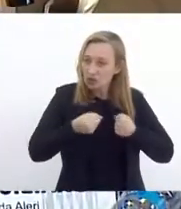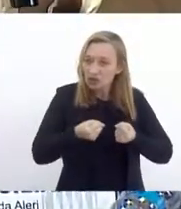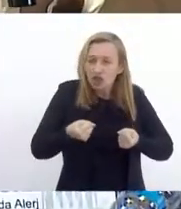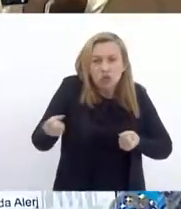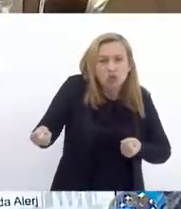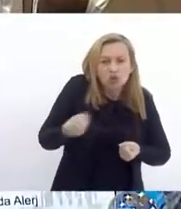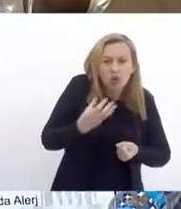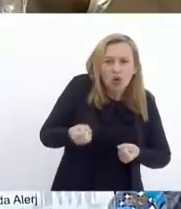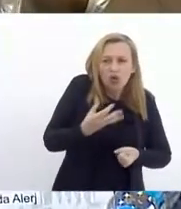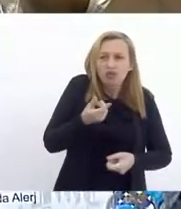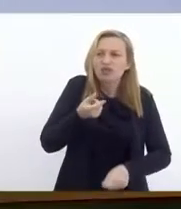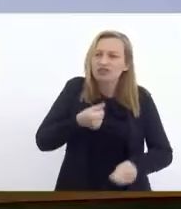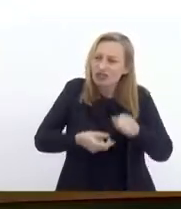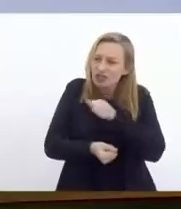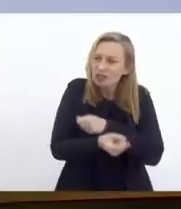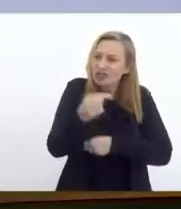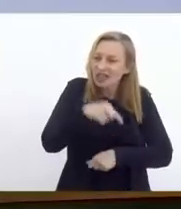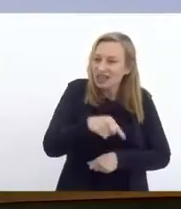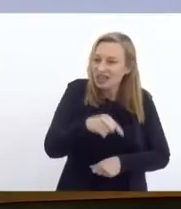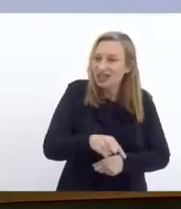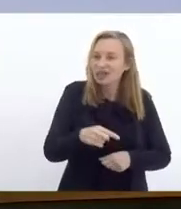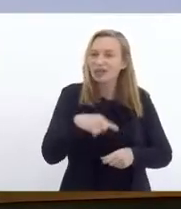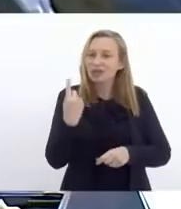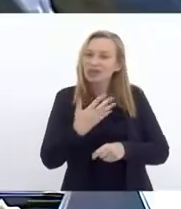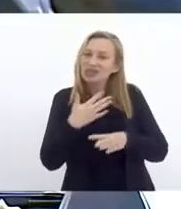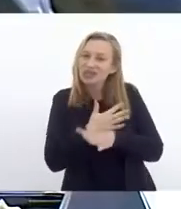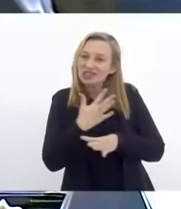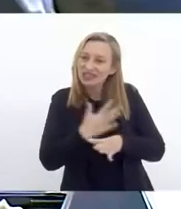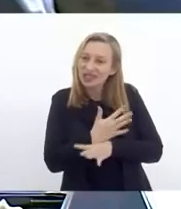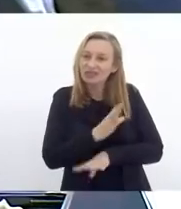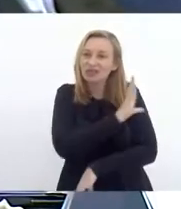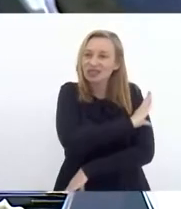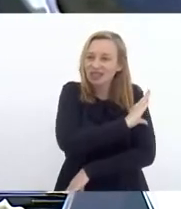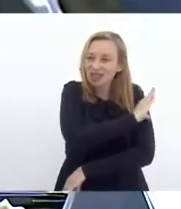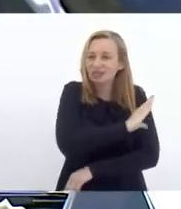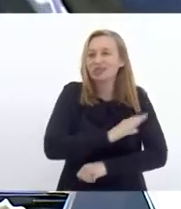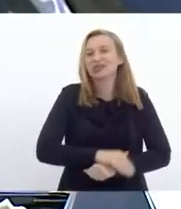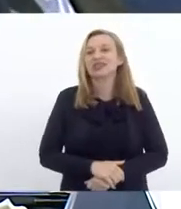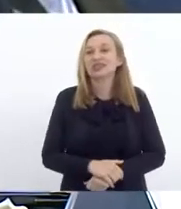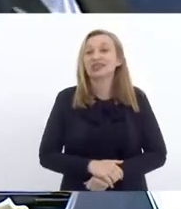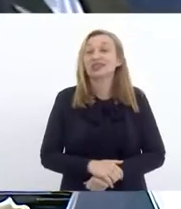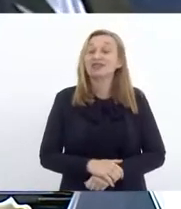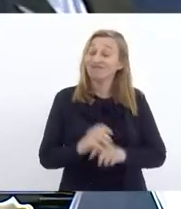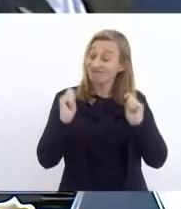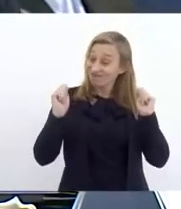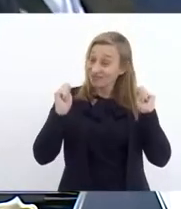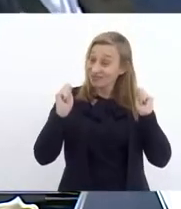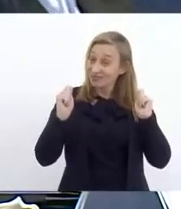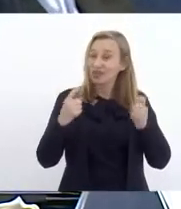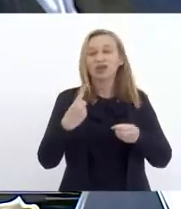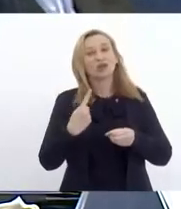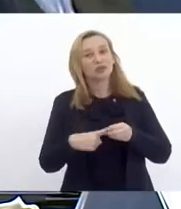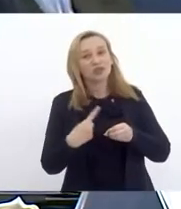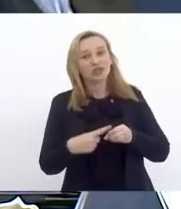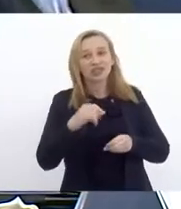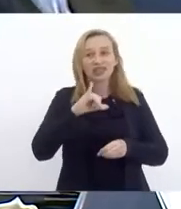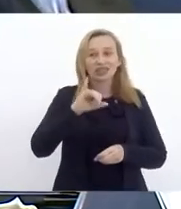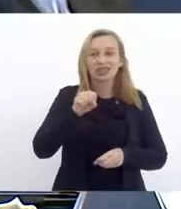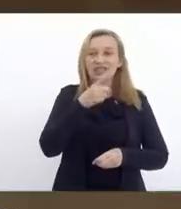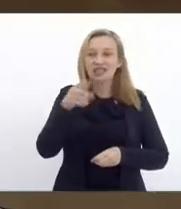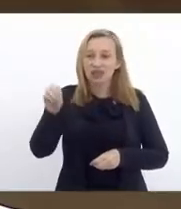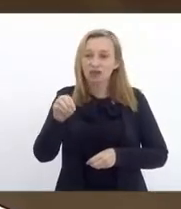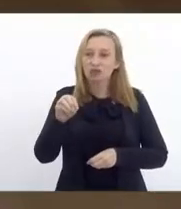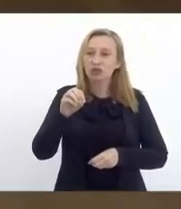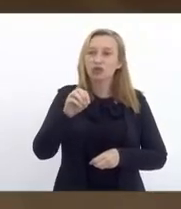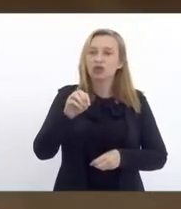novos investimentos aqui para a nossa cidade, para a cidade de Campos, e torcer para que o município de São João da Barra